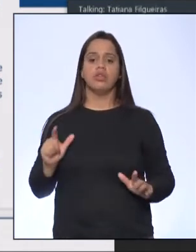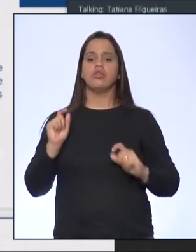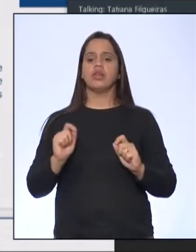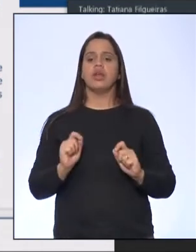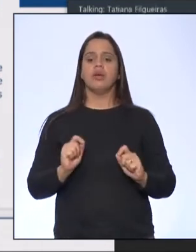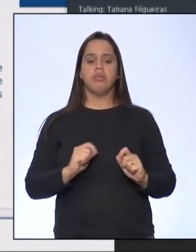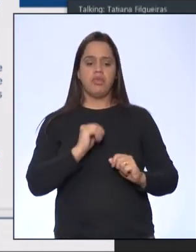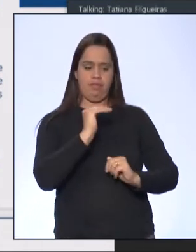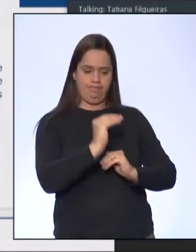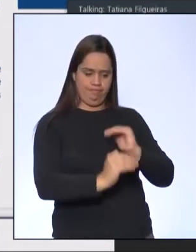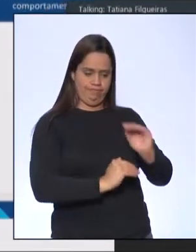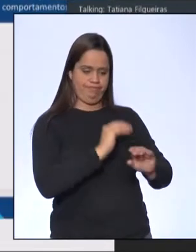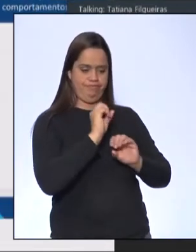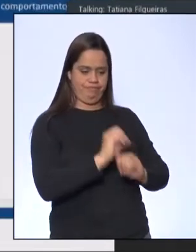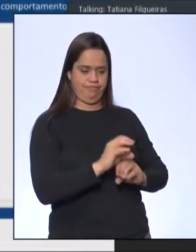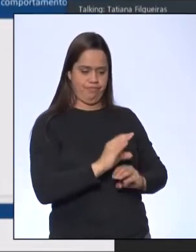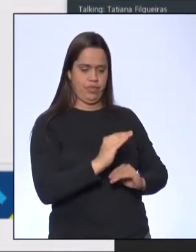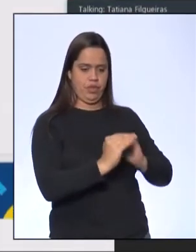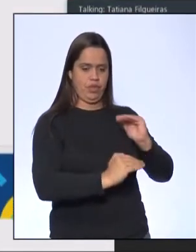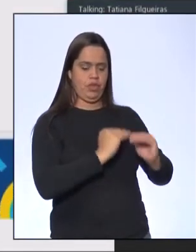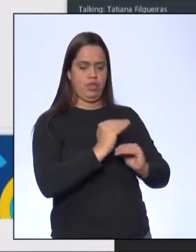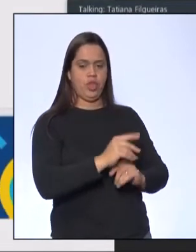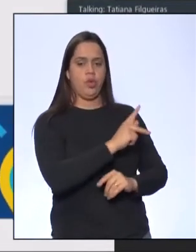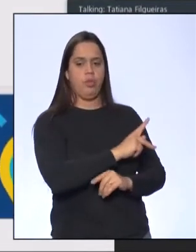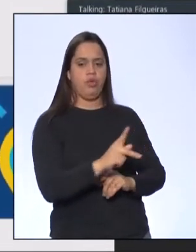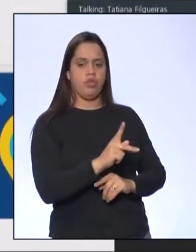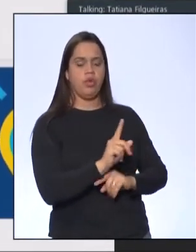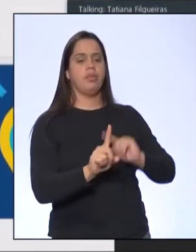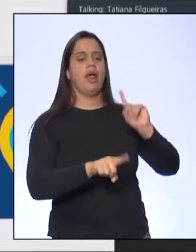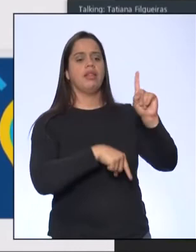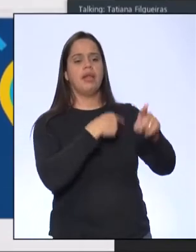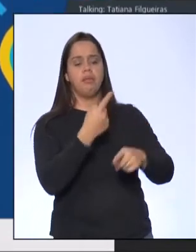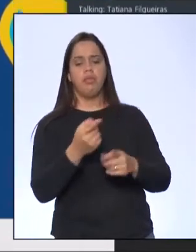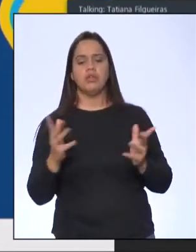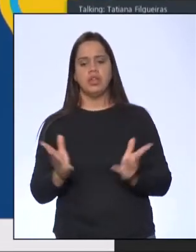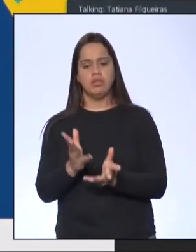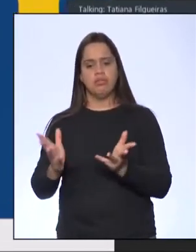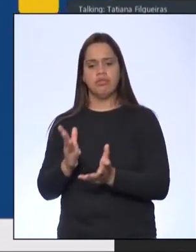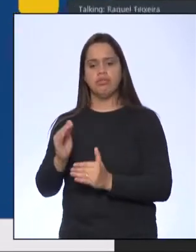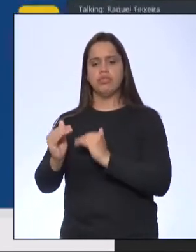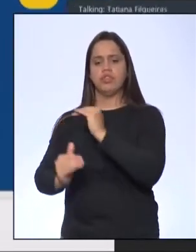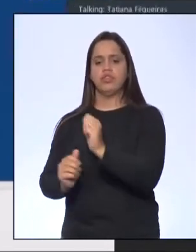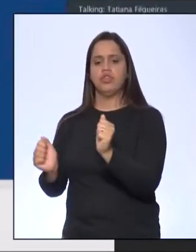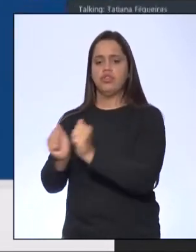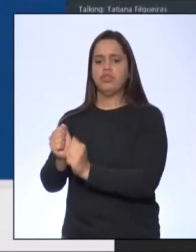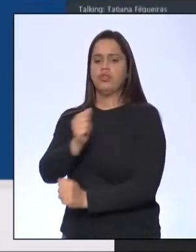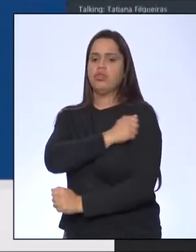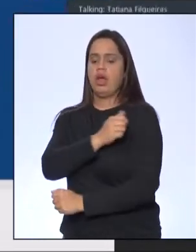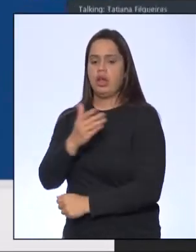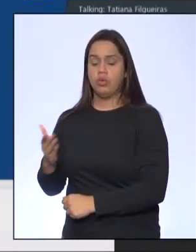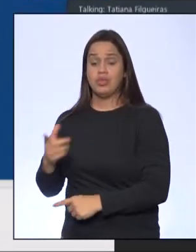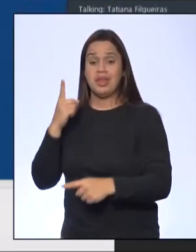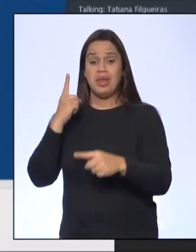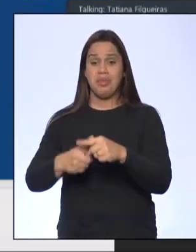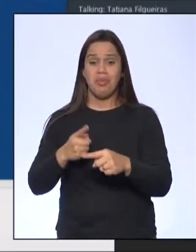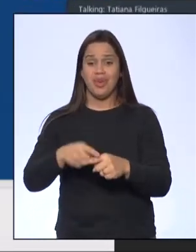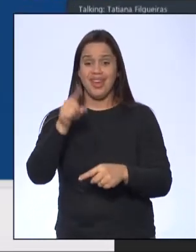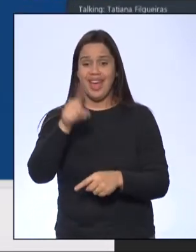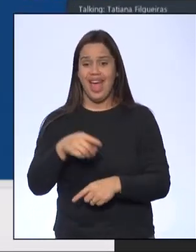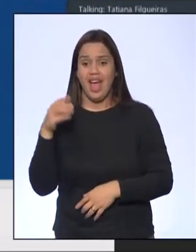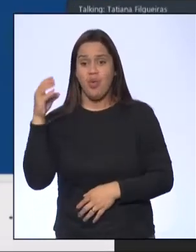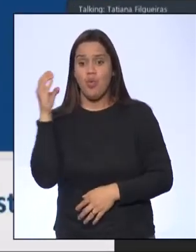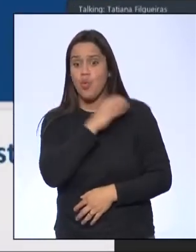nos professores, para que eles possam cascatear e desenvolver esse trabalho com os alunos. E por que é urgente fazer essa